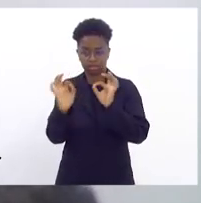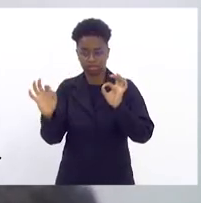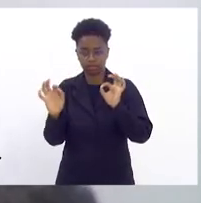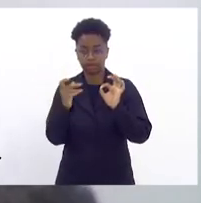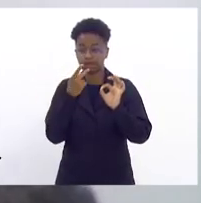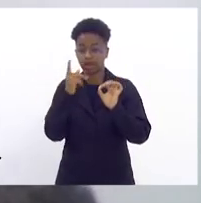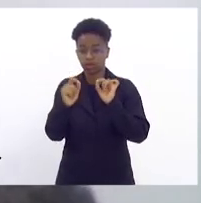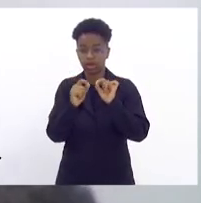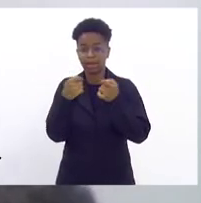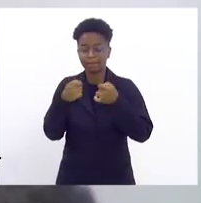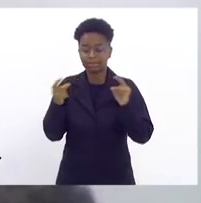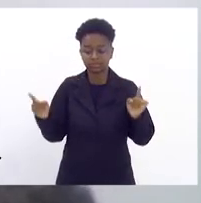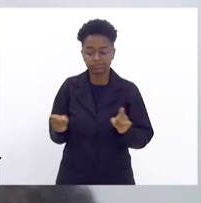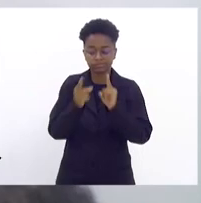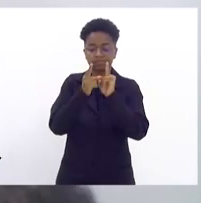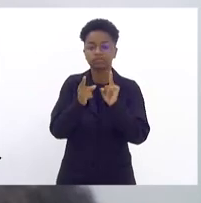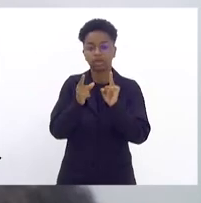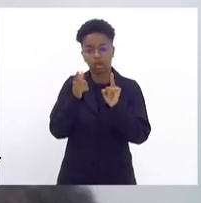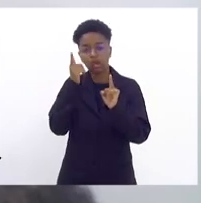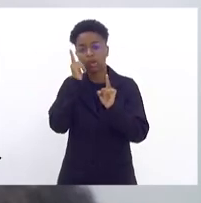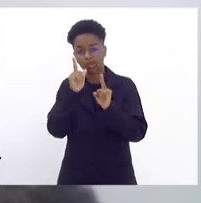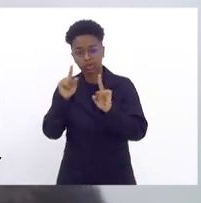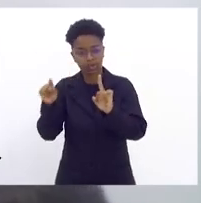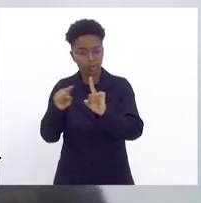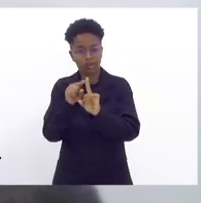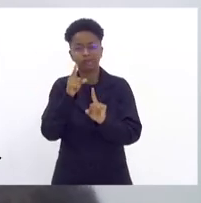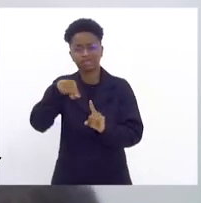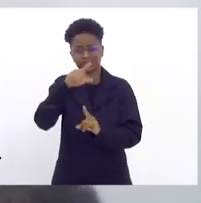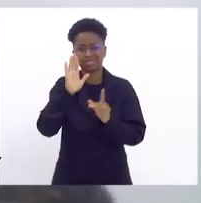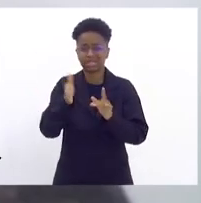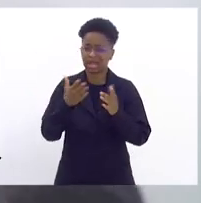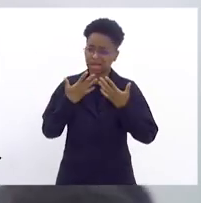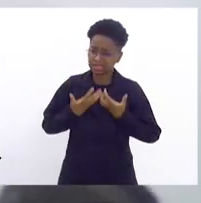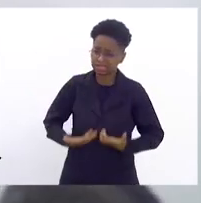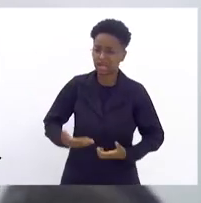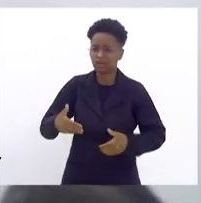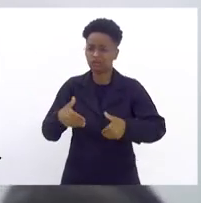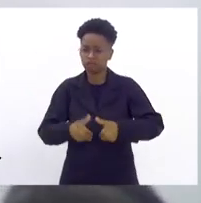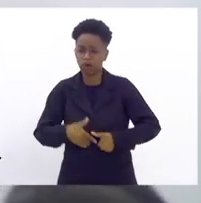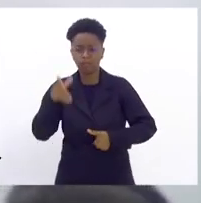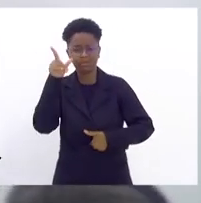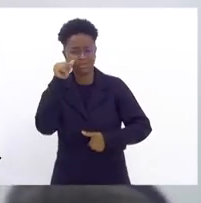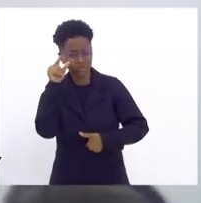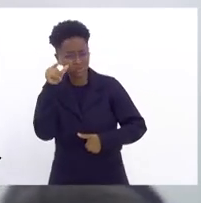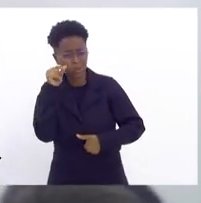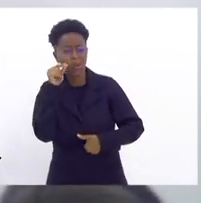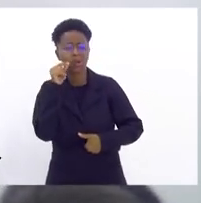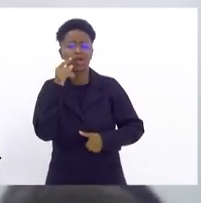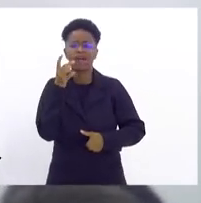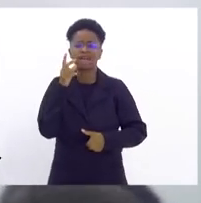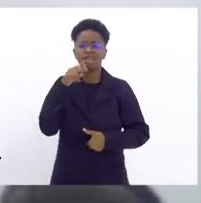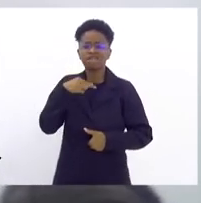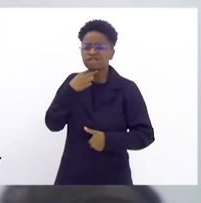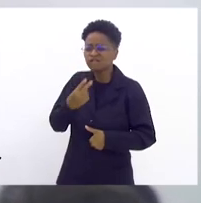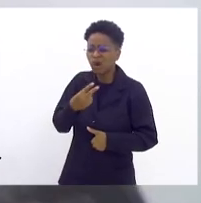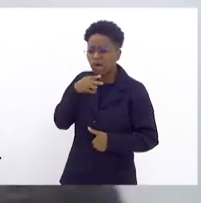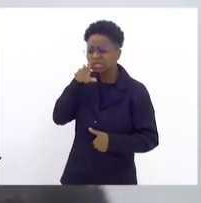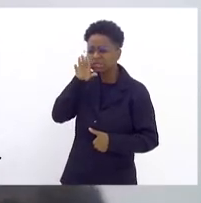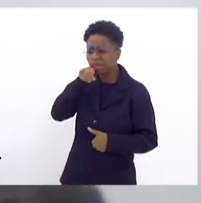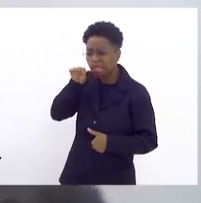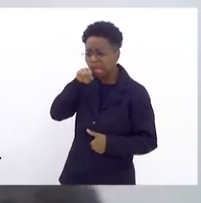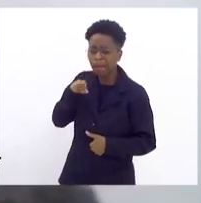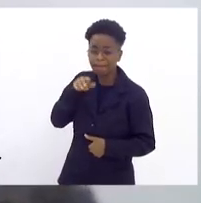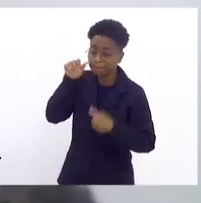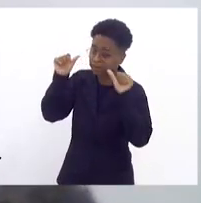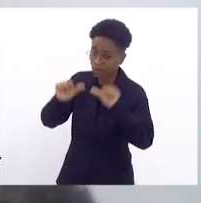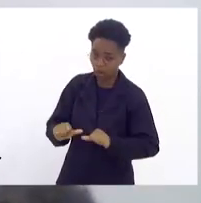ser Breves já tão cansado com fome com sono com essa voz de pato rouco ainda pior ainda